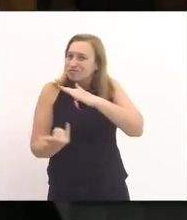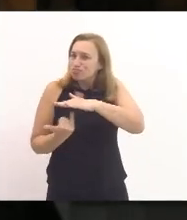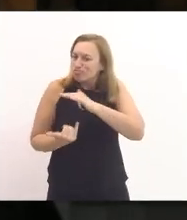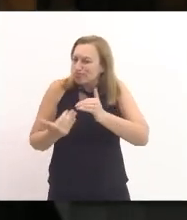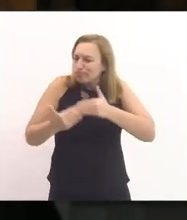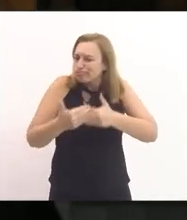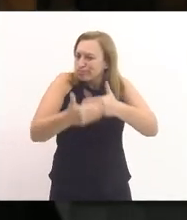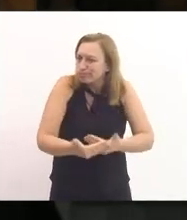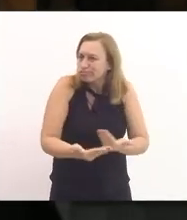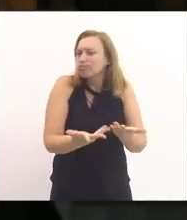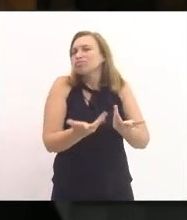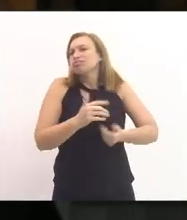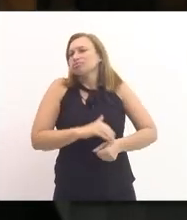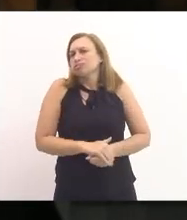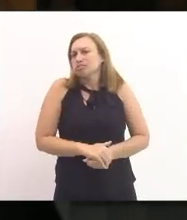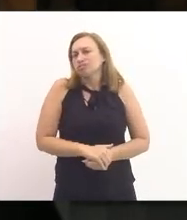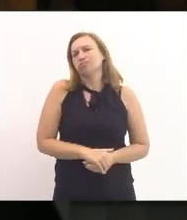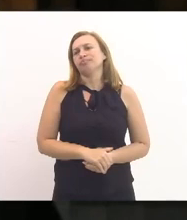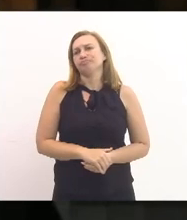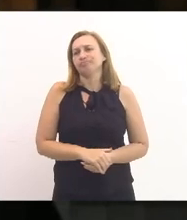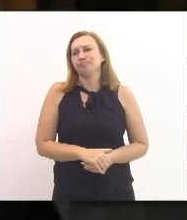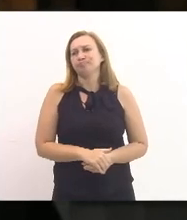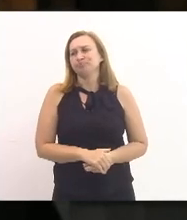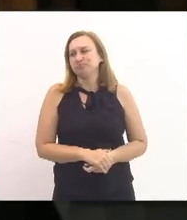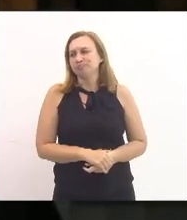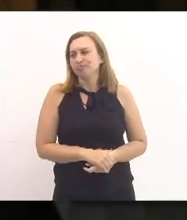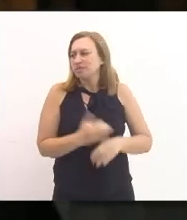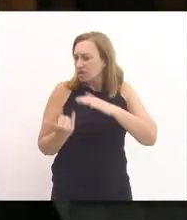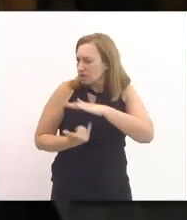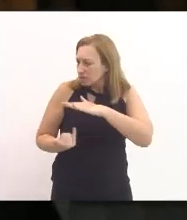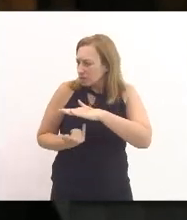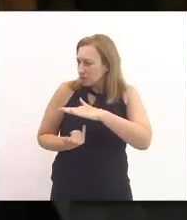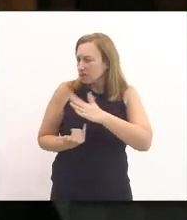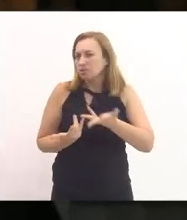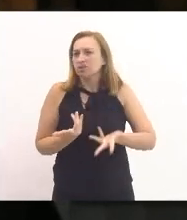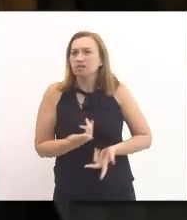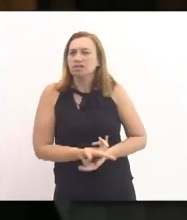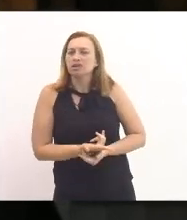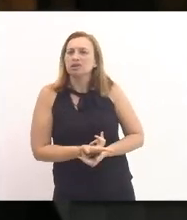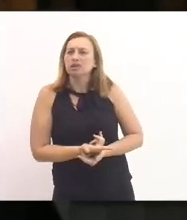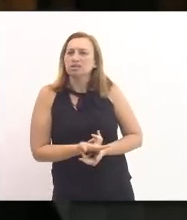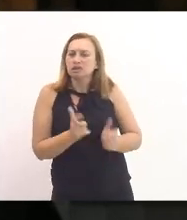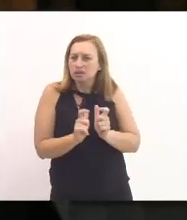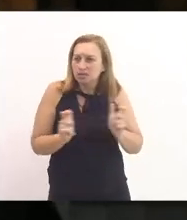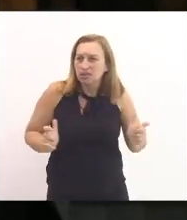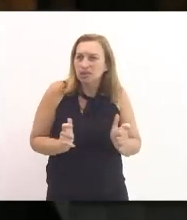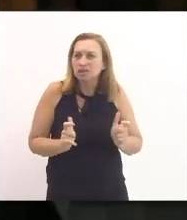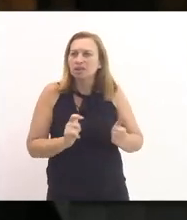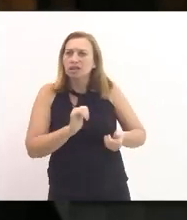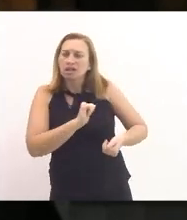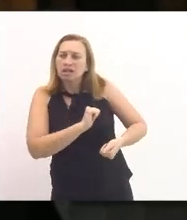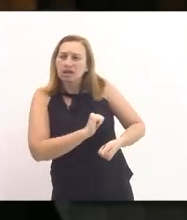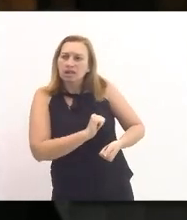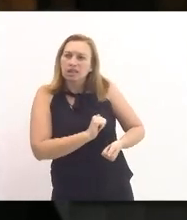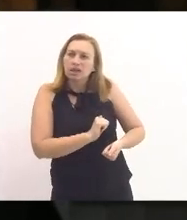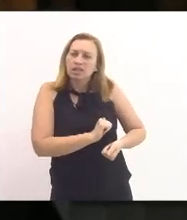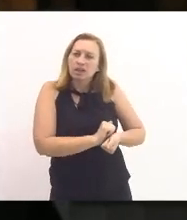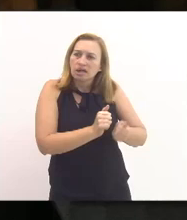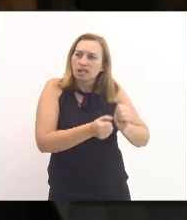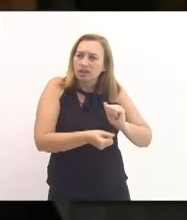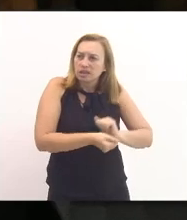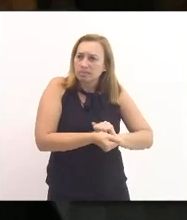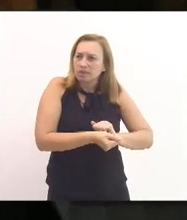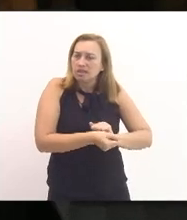que avançaram que se emanciparam estão inscrições gratuitas elas adotam apenas e simplesmente